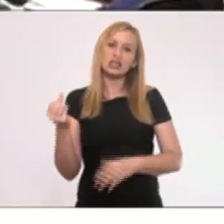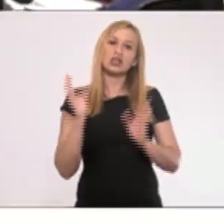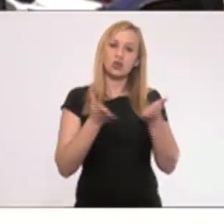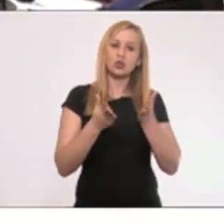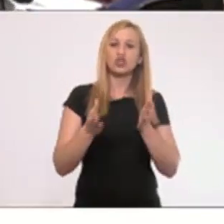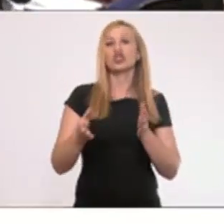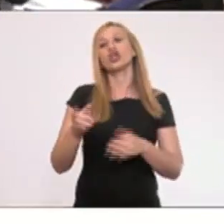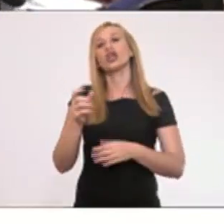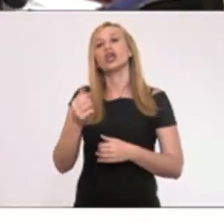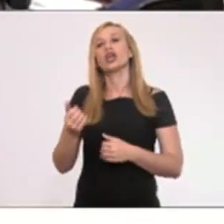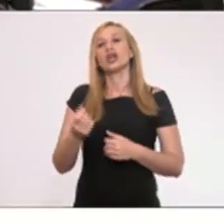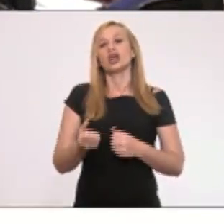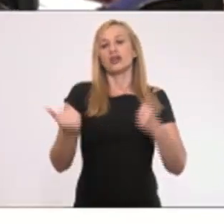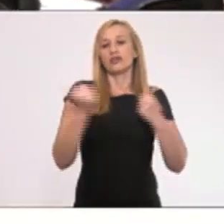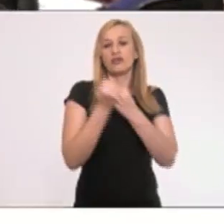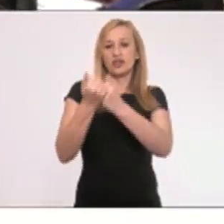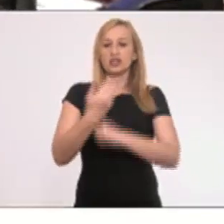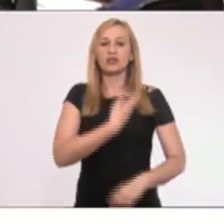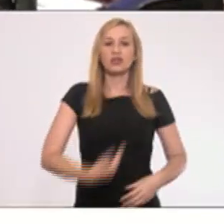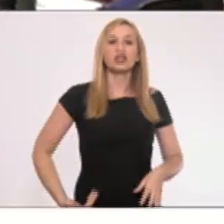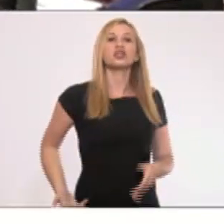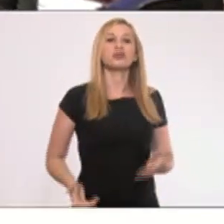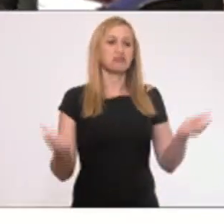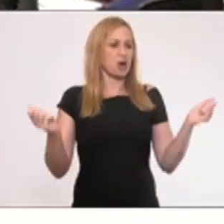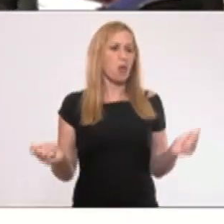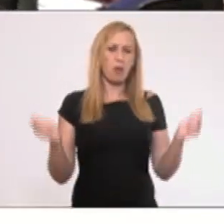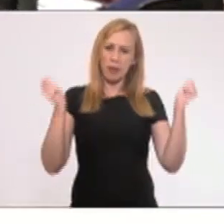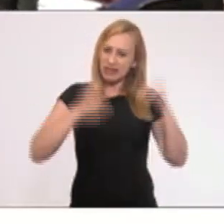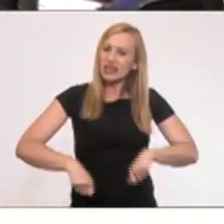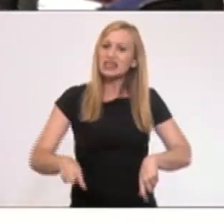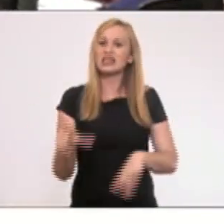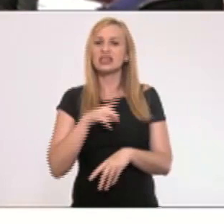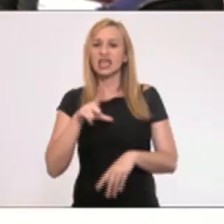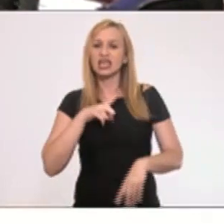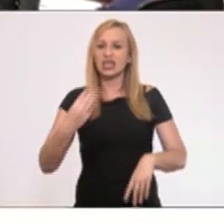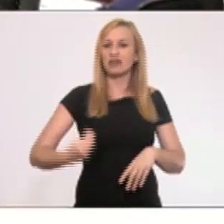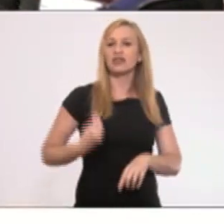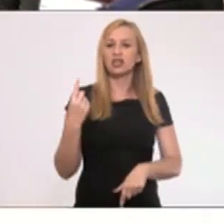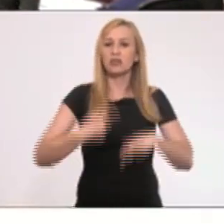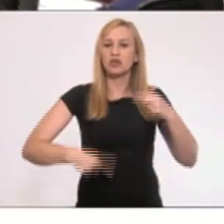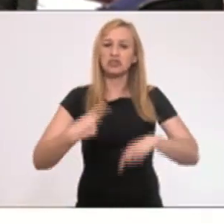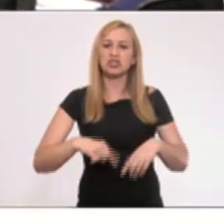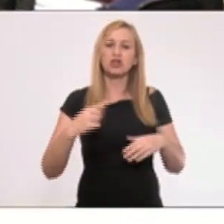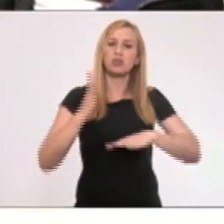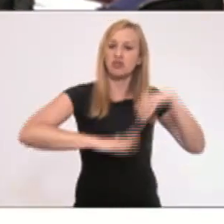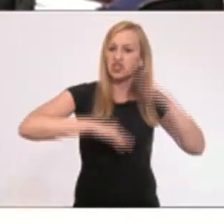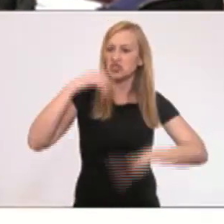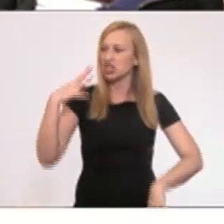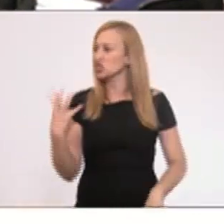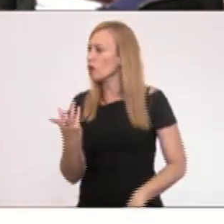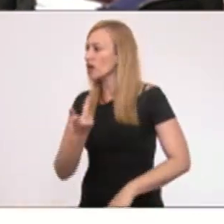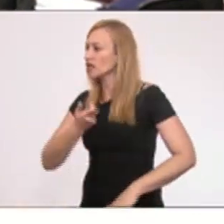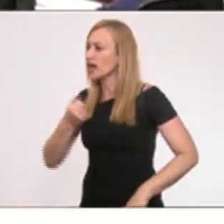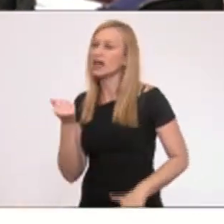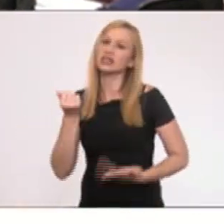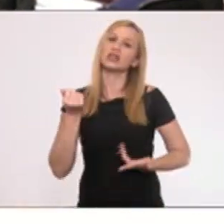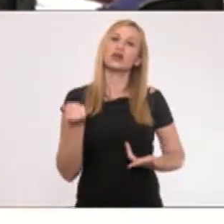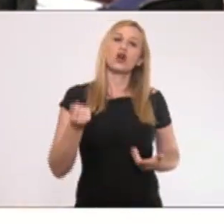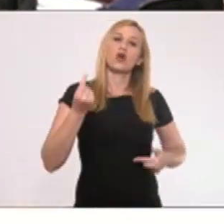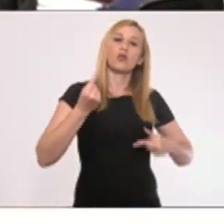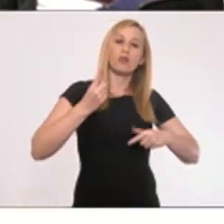muito bem, é um dos homens mais capazes na vida pública que eu conheço, um profissional dedicado, um